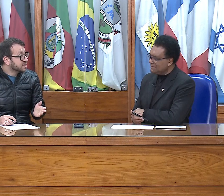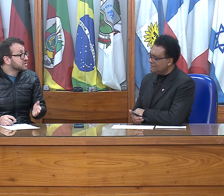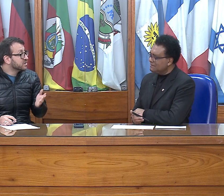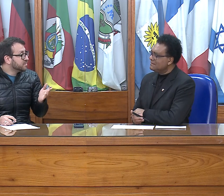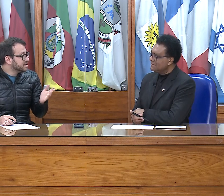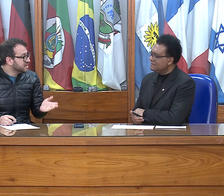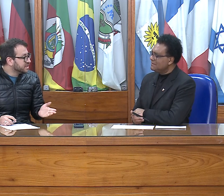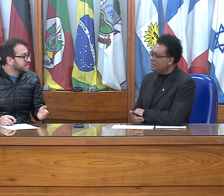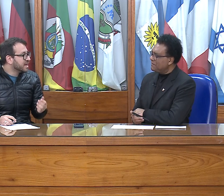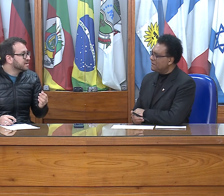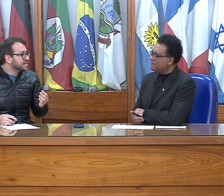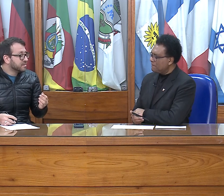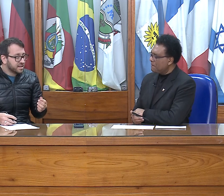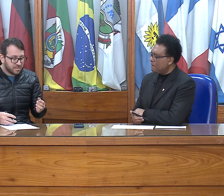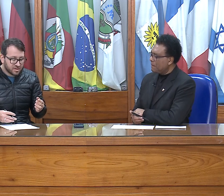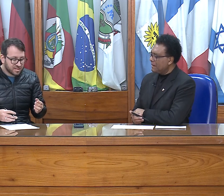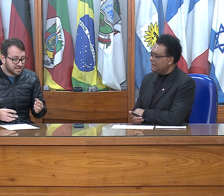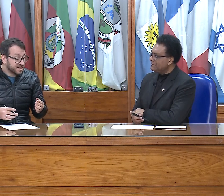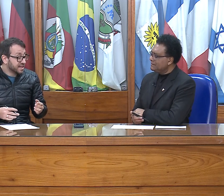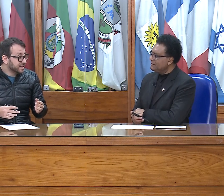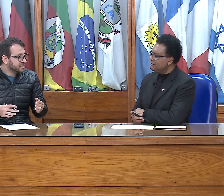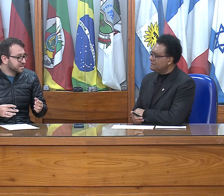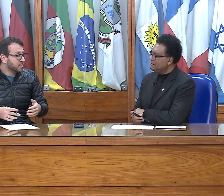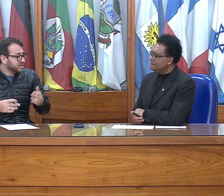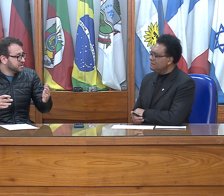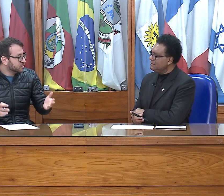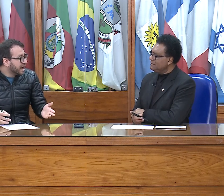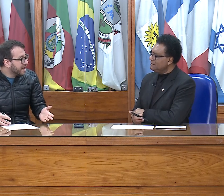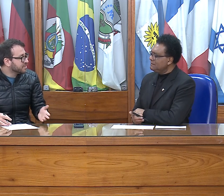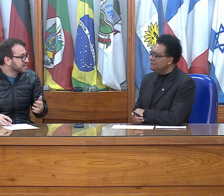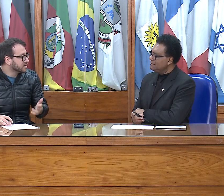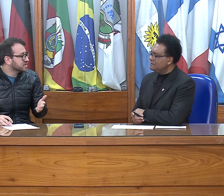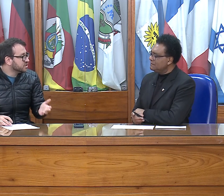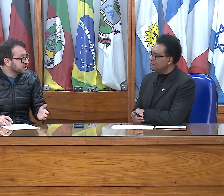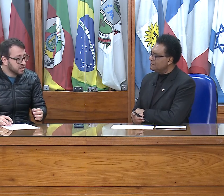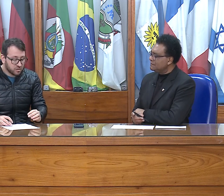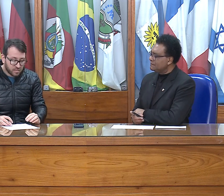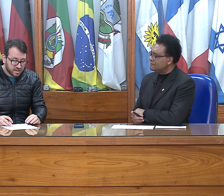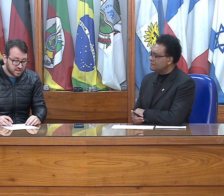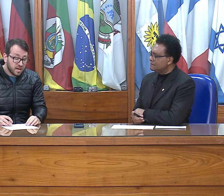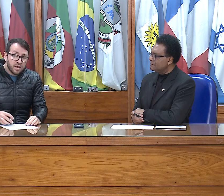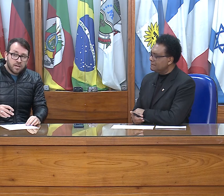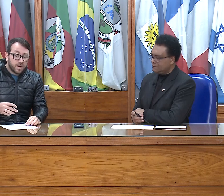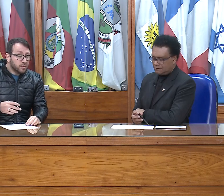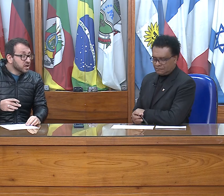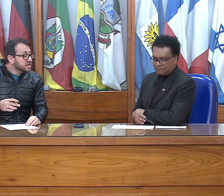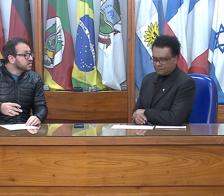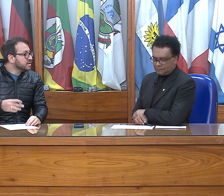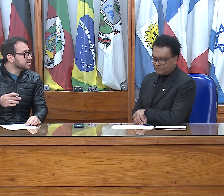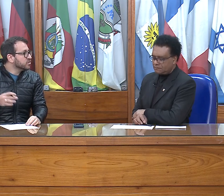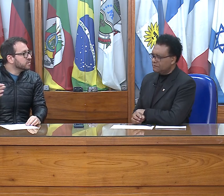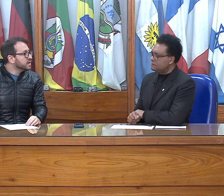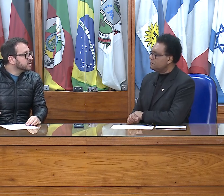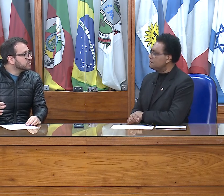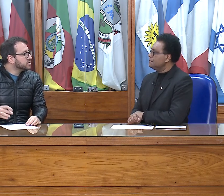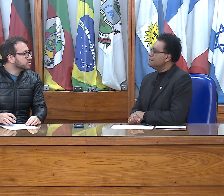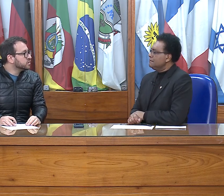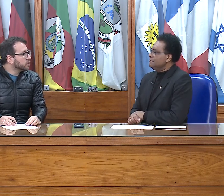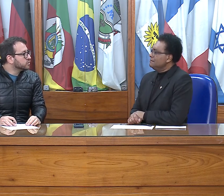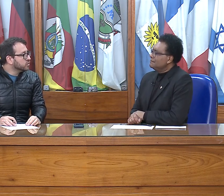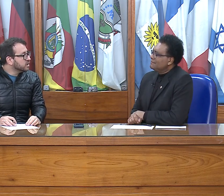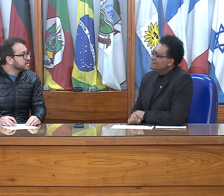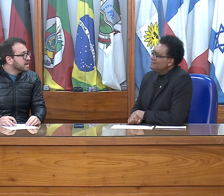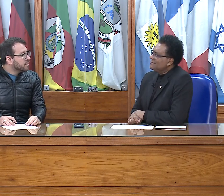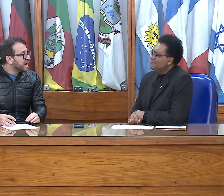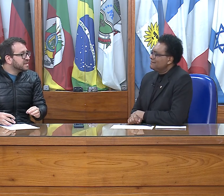que o senhor é presidente ele sabe que ele também tem muitas situações que ainda nem se pode divulgar né e tudo mais para a população que está nos acompanhando